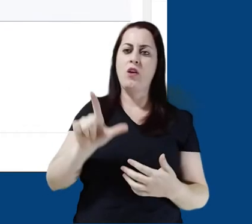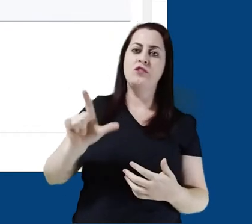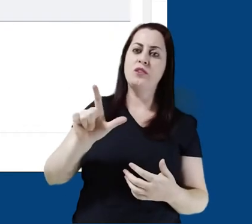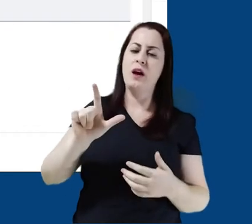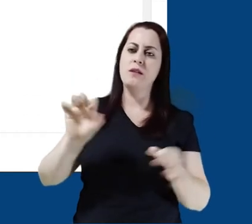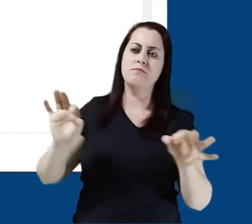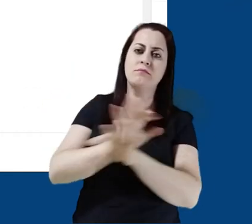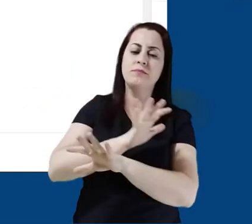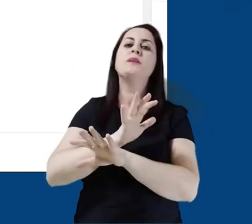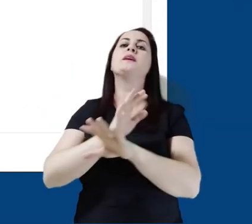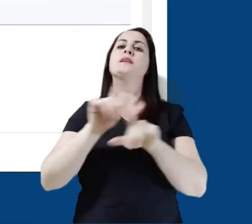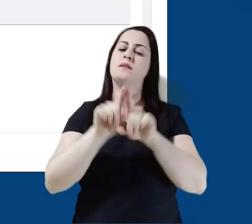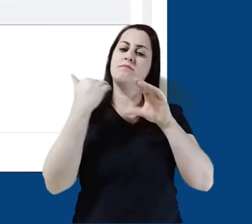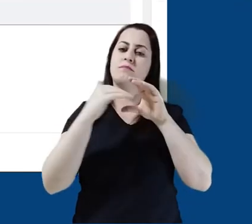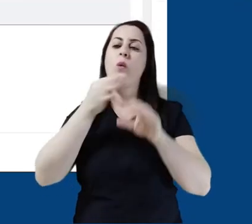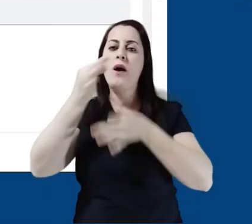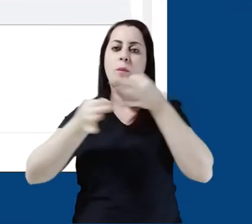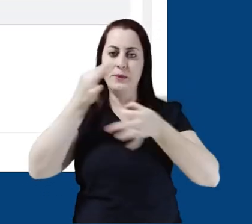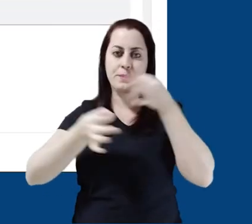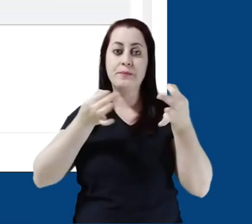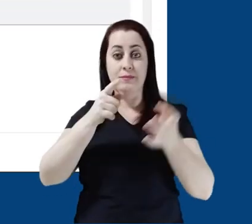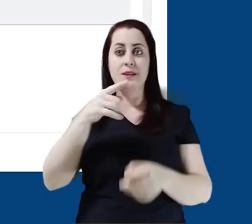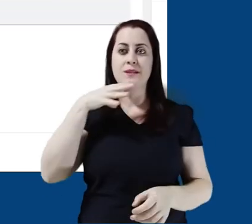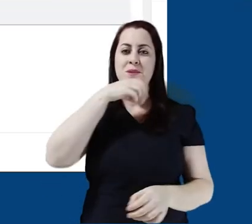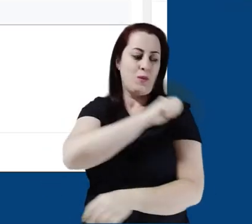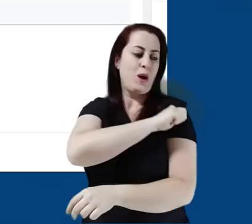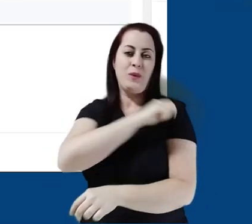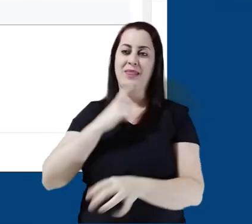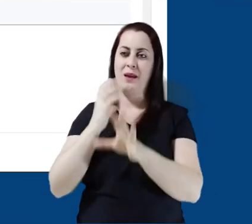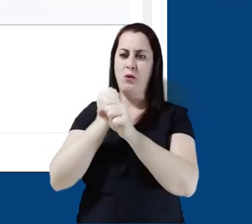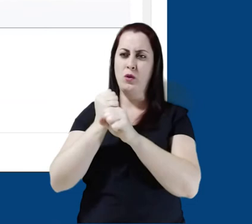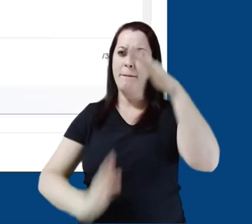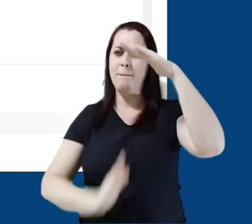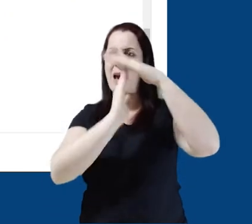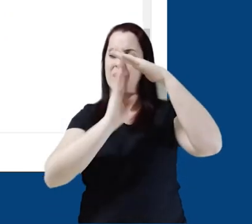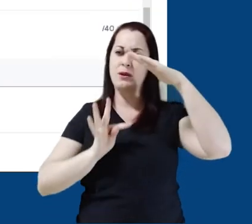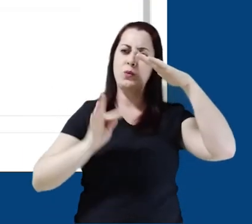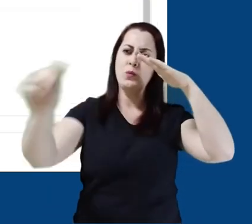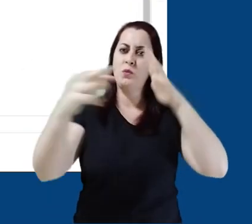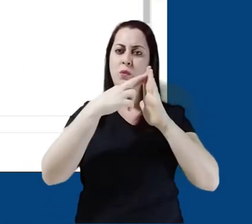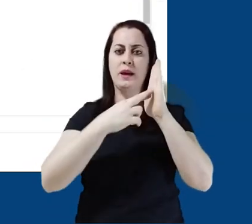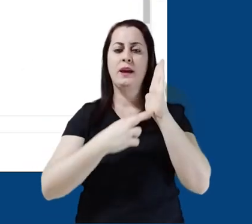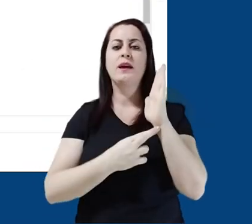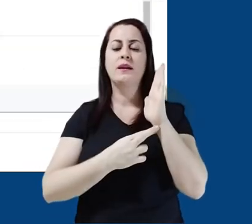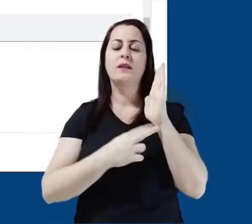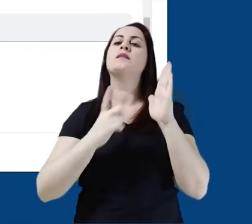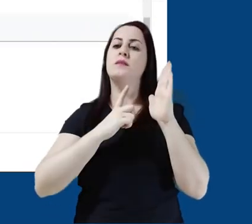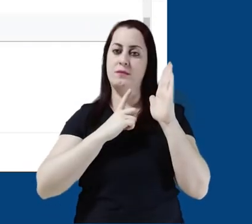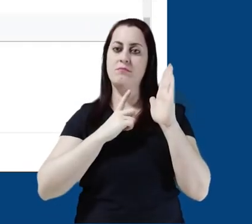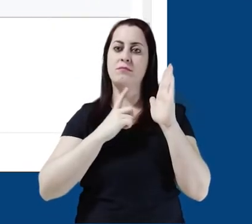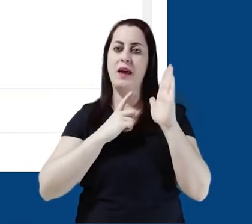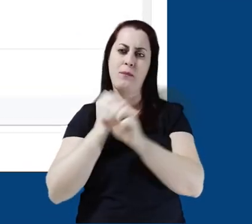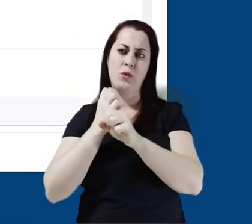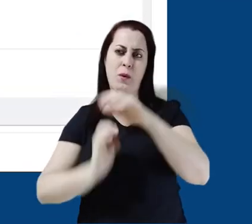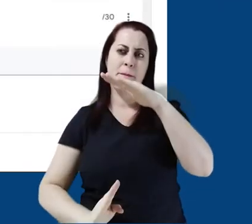lógica da conclusão e e com os argumentos levantados Note que o aluno que obtiver a pontuação máxima em todos os critérios